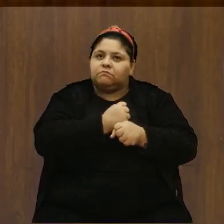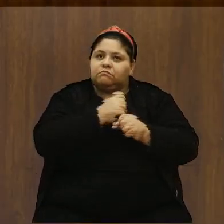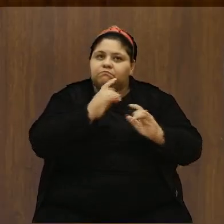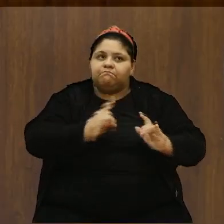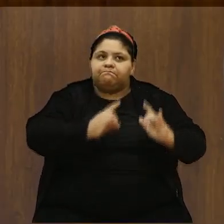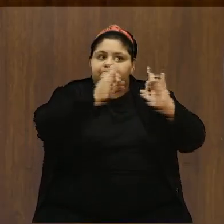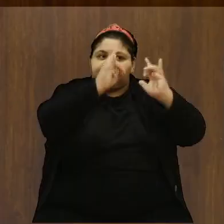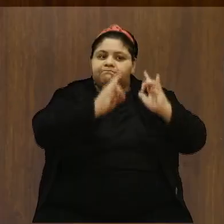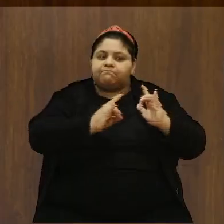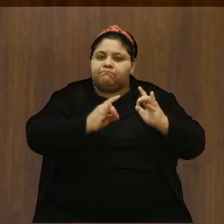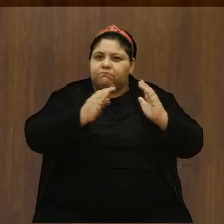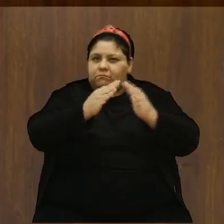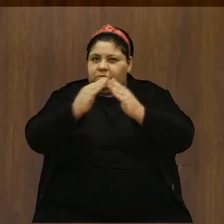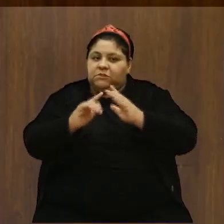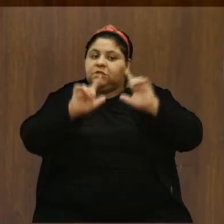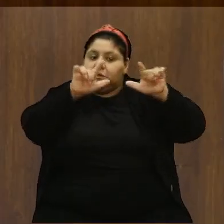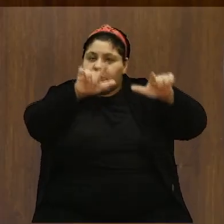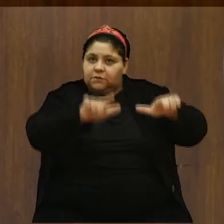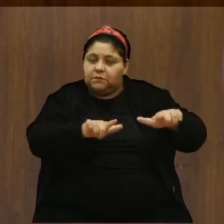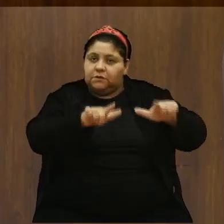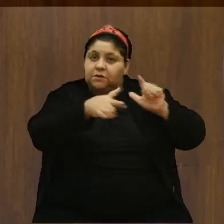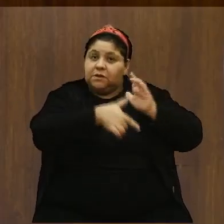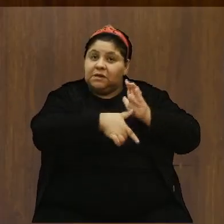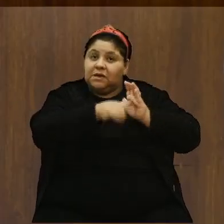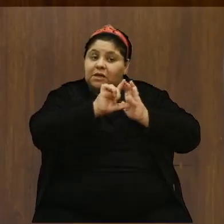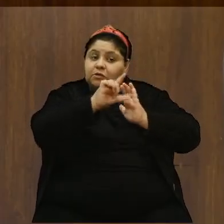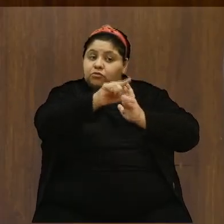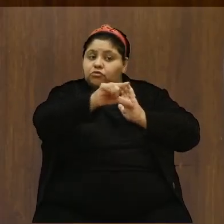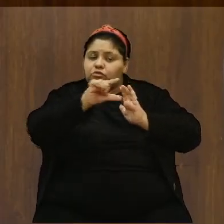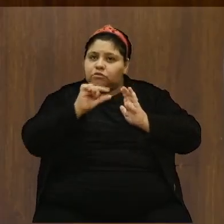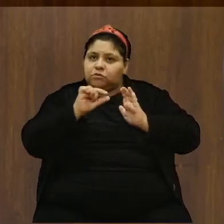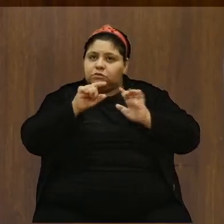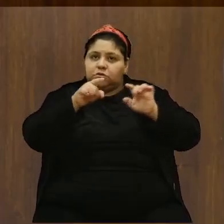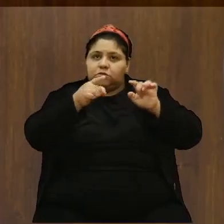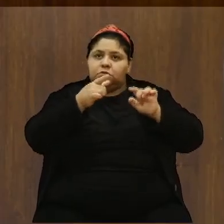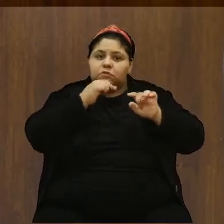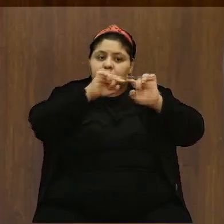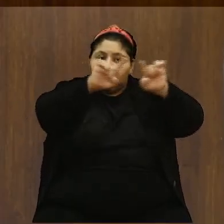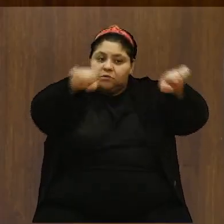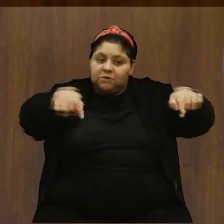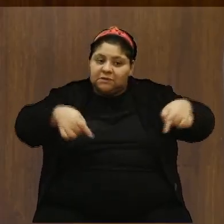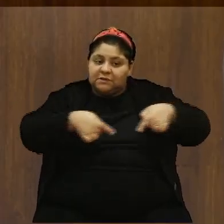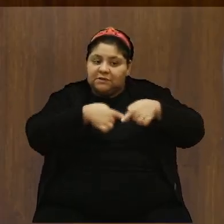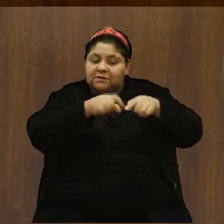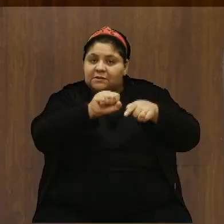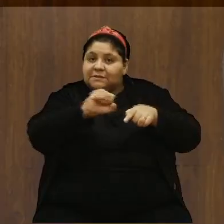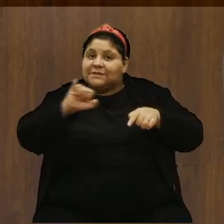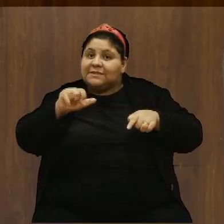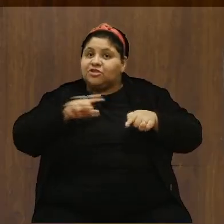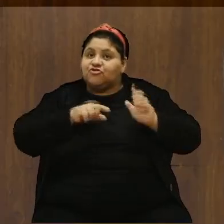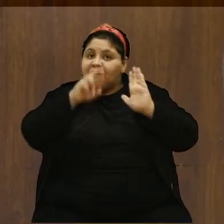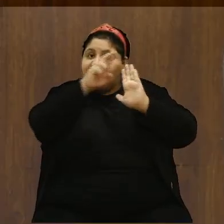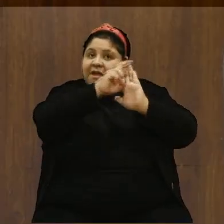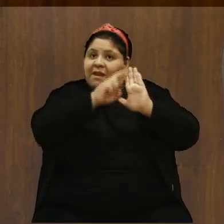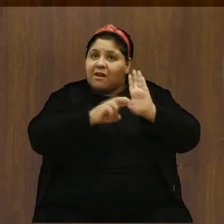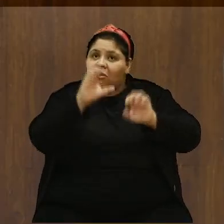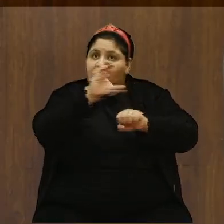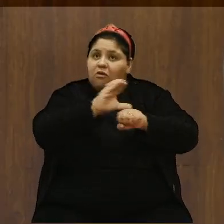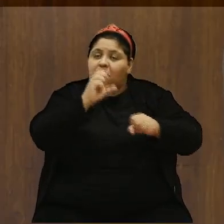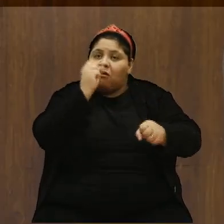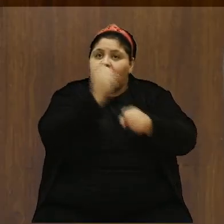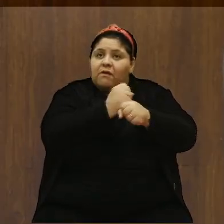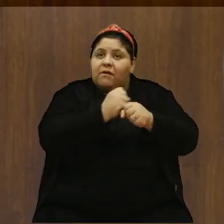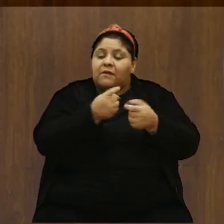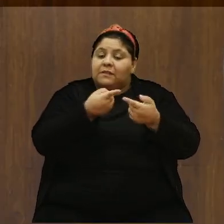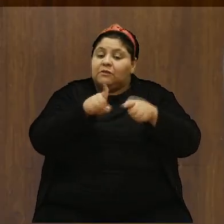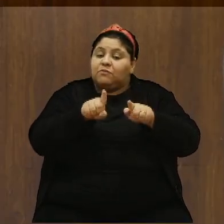edificações em áreas pré-determinadas de bacia, se houver regramento no Código de Obras. A gente não precisa mudar a Lei de Águas,